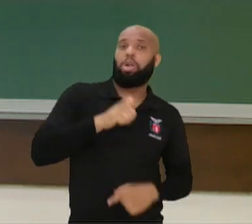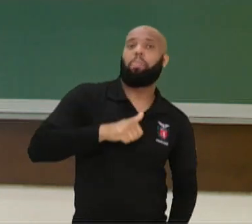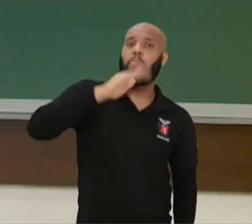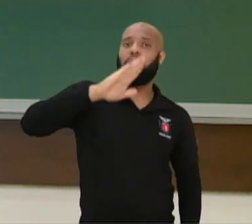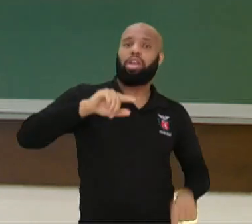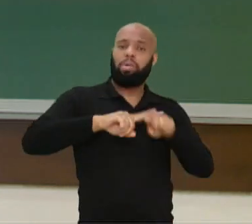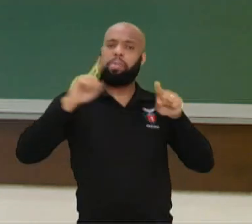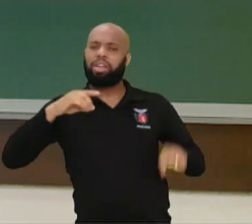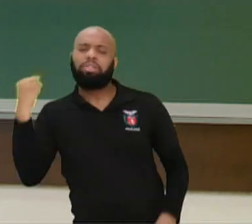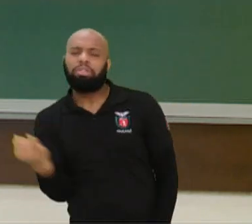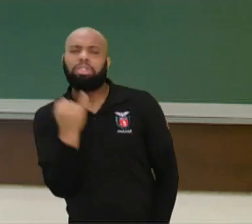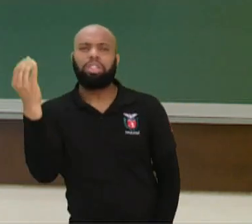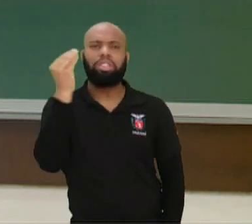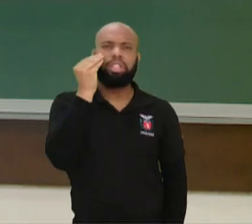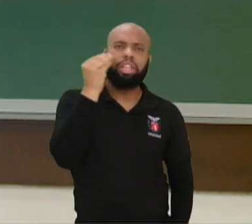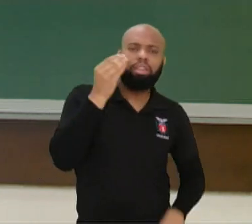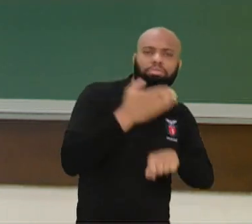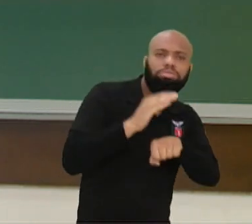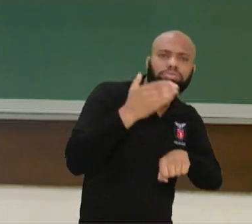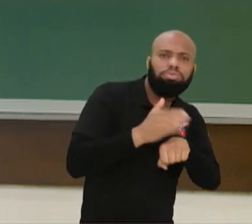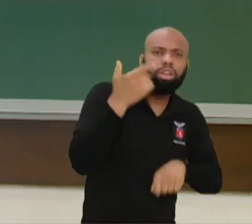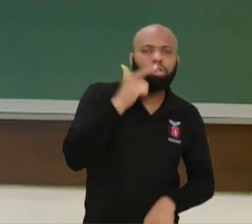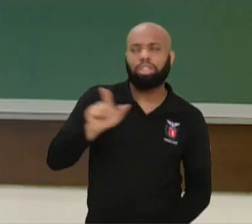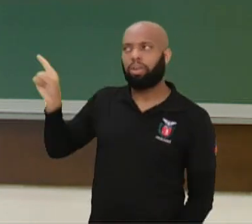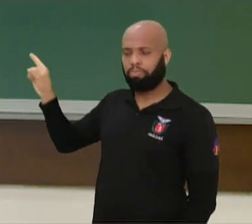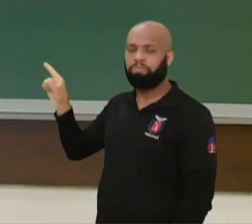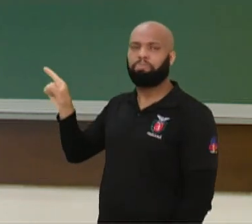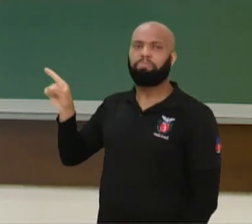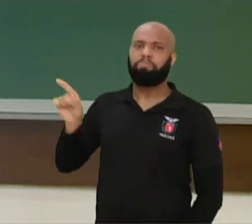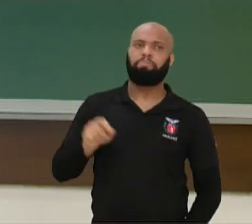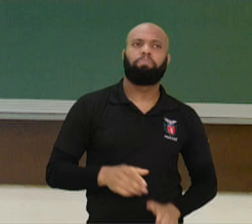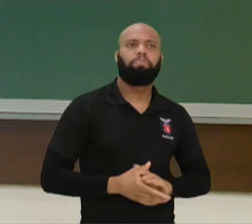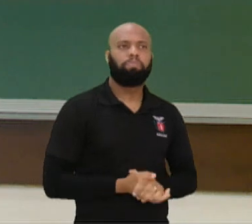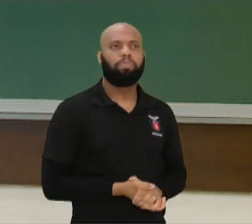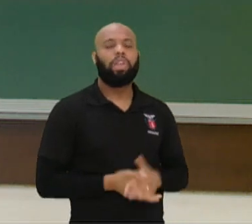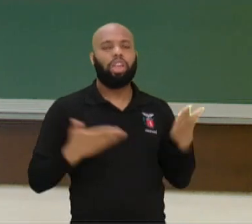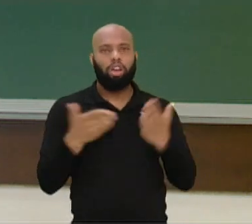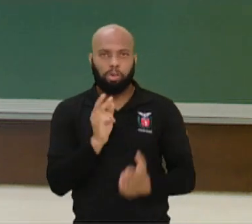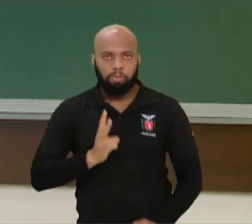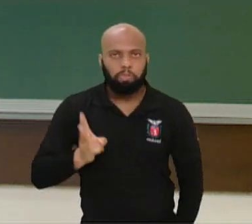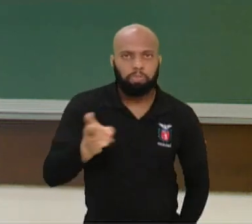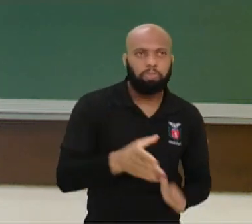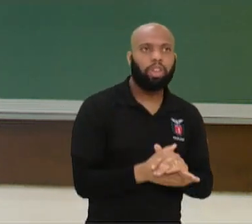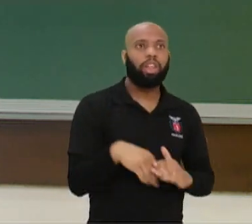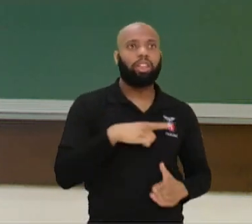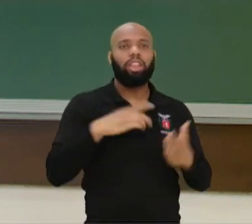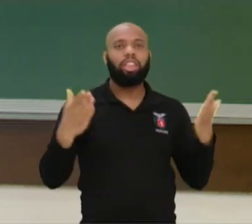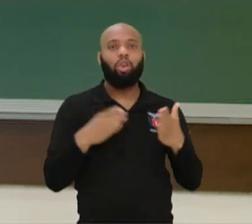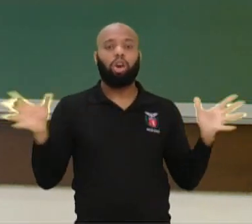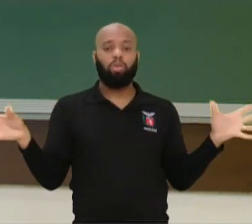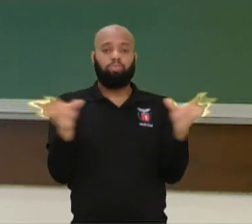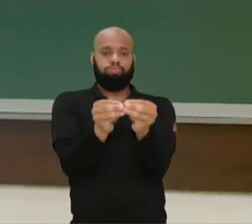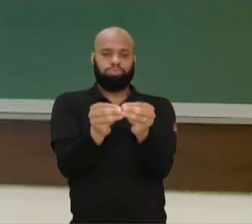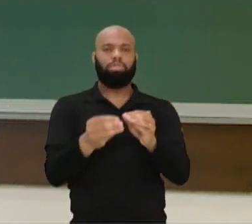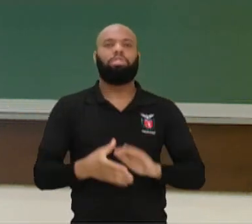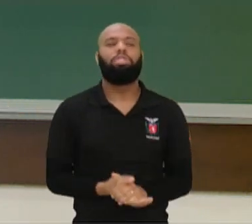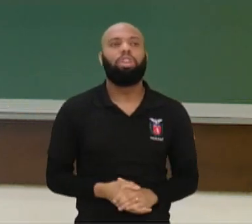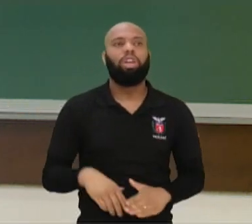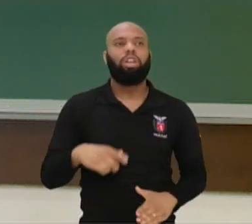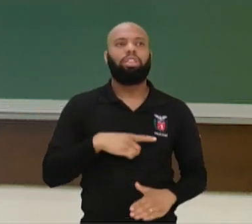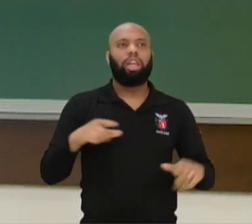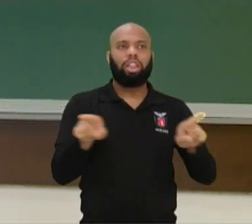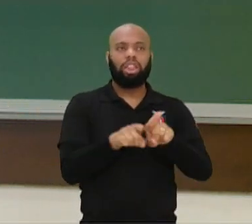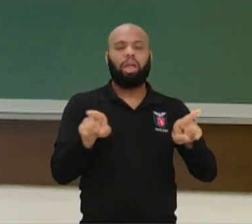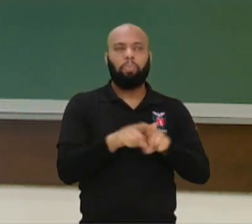você praticar para usar essa propriedade, ok? Então, continuando, nós vamos fazer essa simplificação,